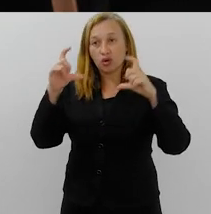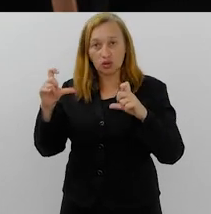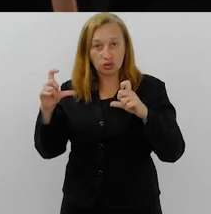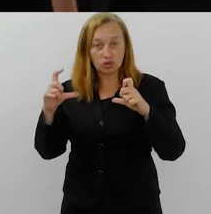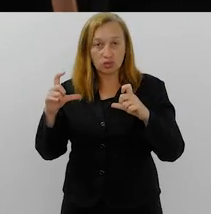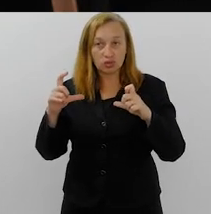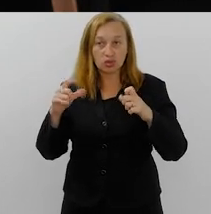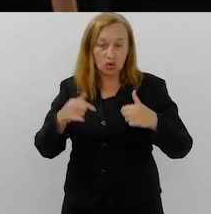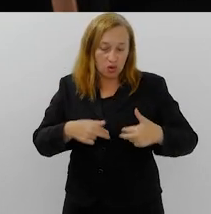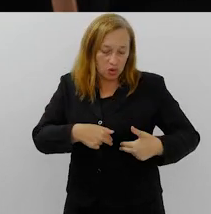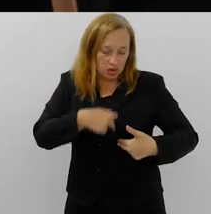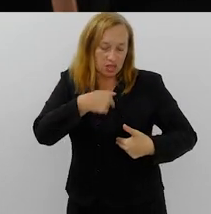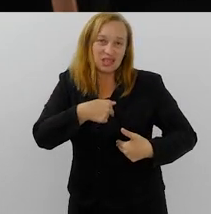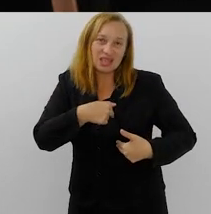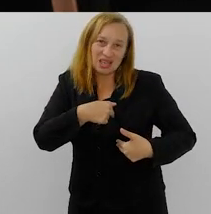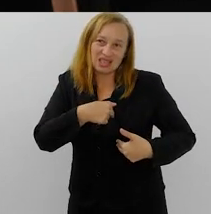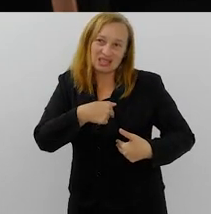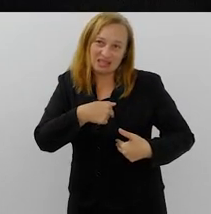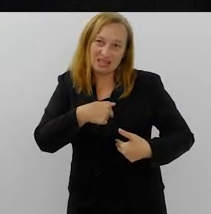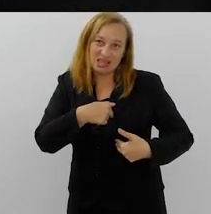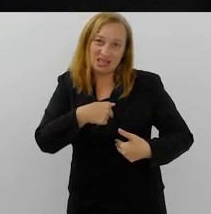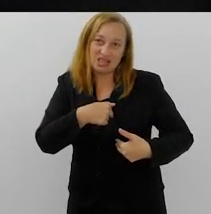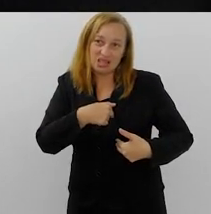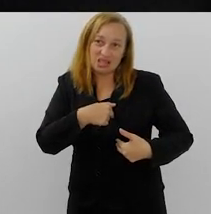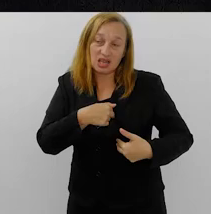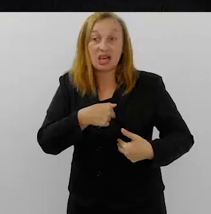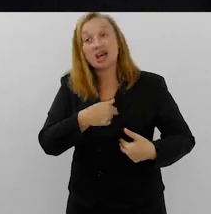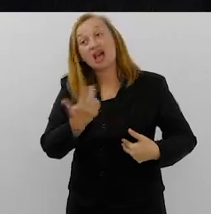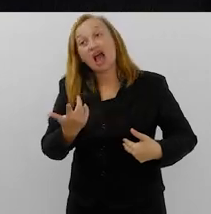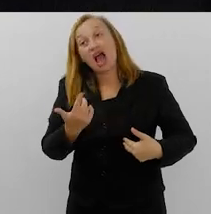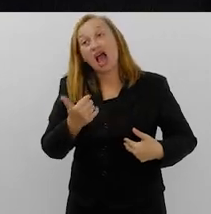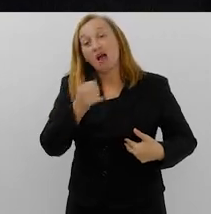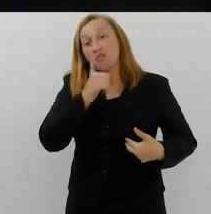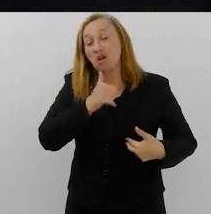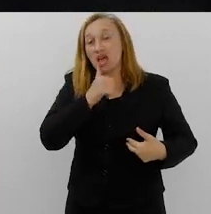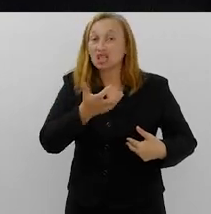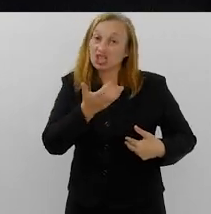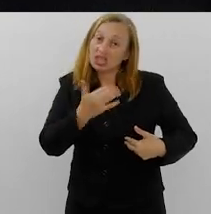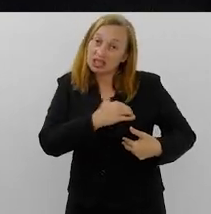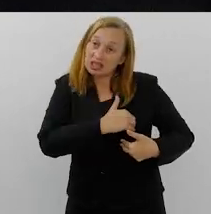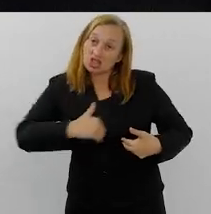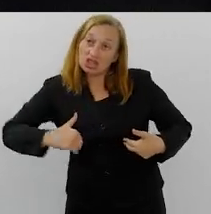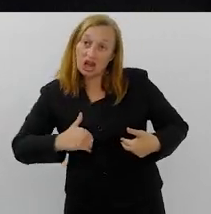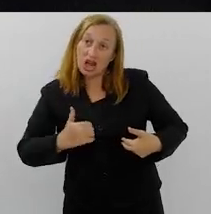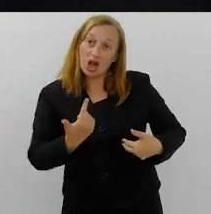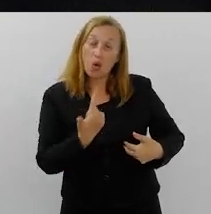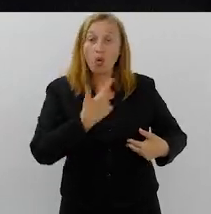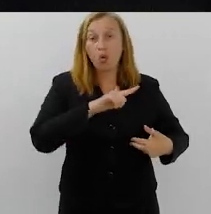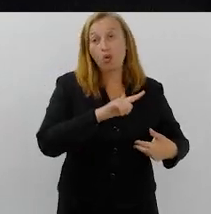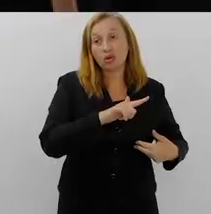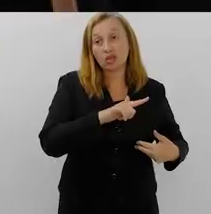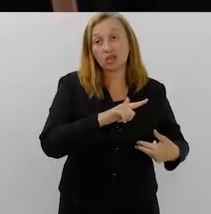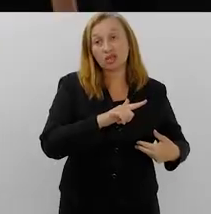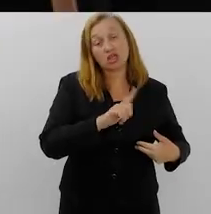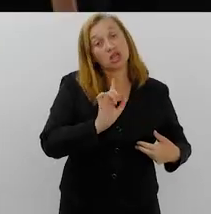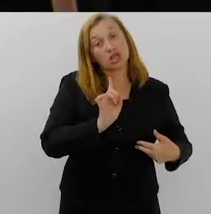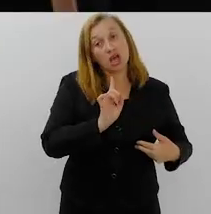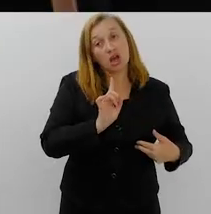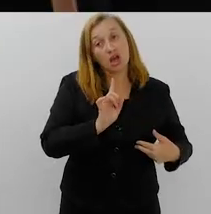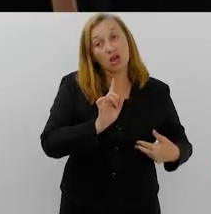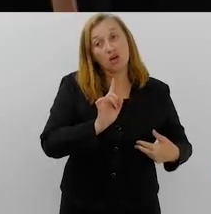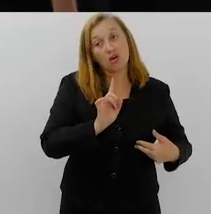fotografar com a cicatriz aquelas que que fizeram opção de não reconstrução elas não aceitam elas acham que não vão